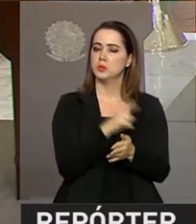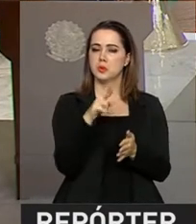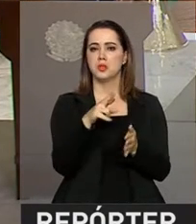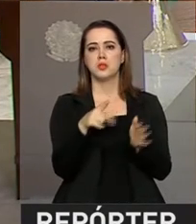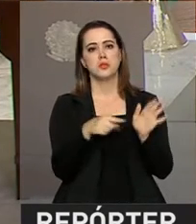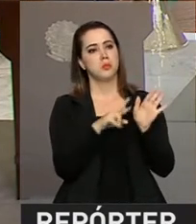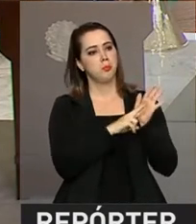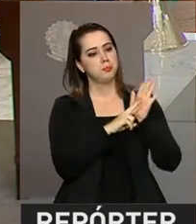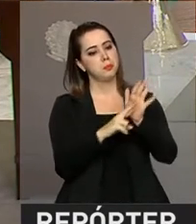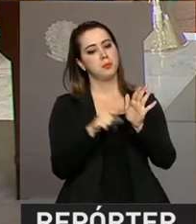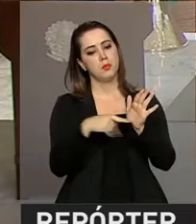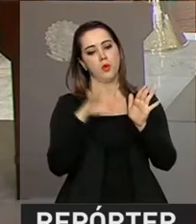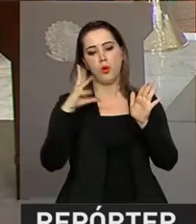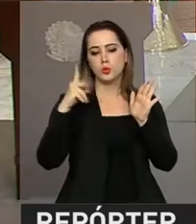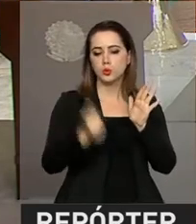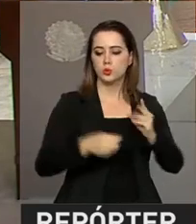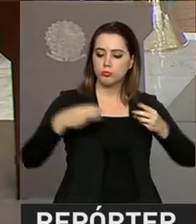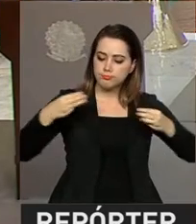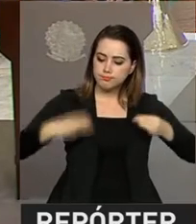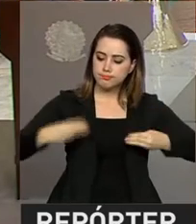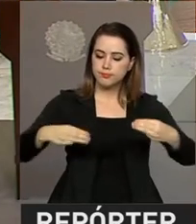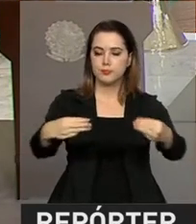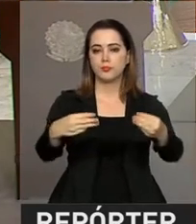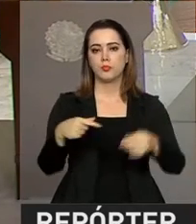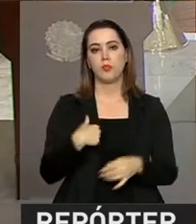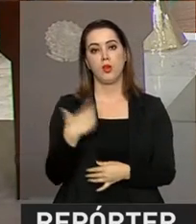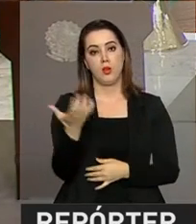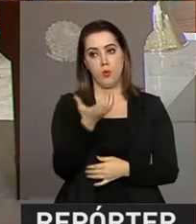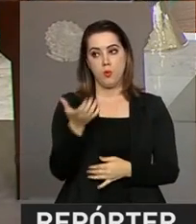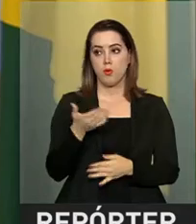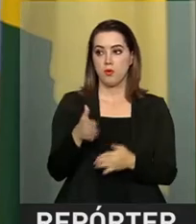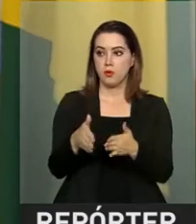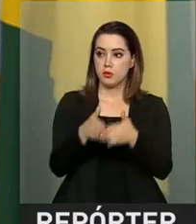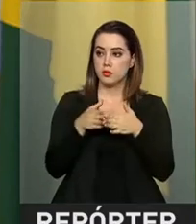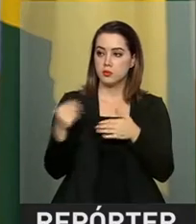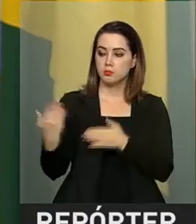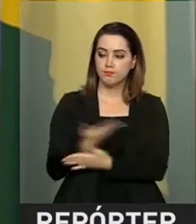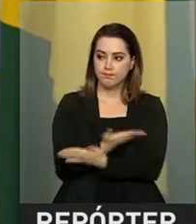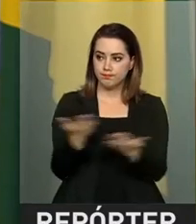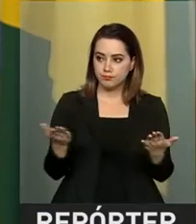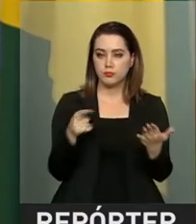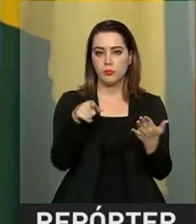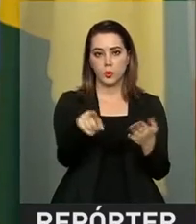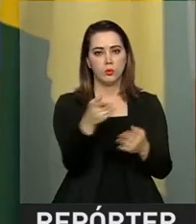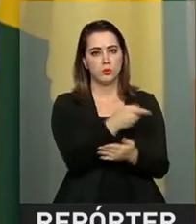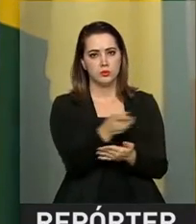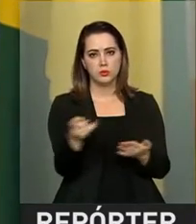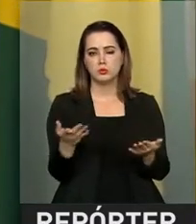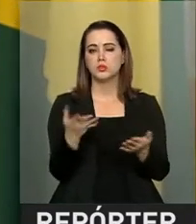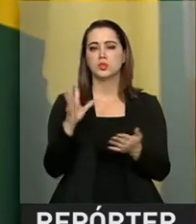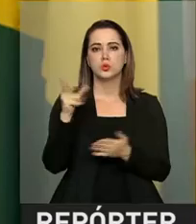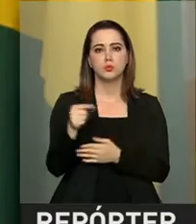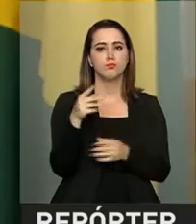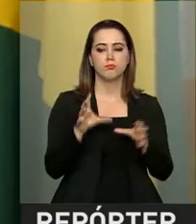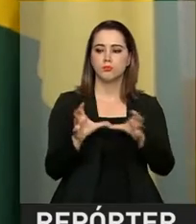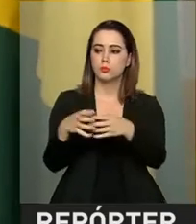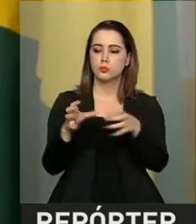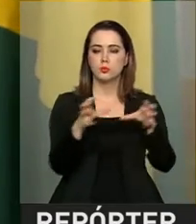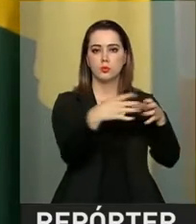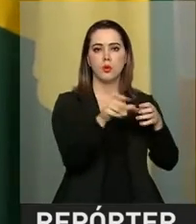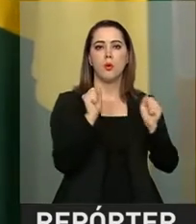esplanada por entanto mais uma vez eu quero convocar os ministros para que nas suas áreas nós possamos